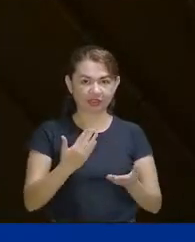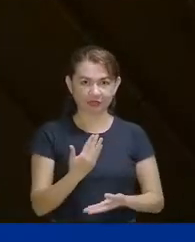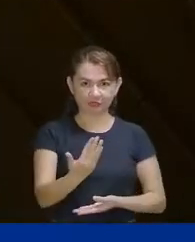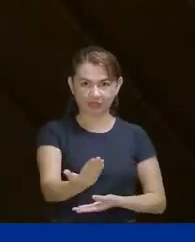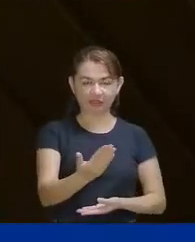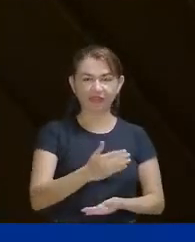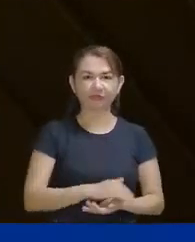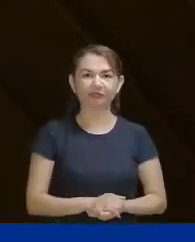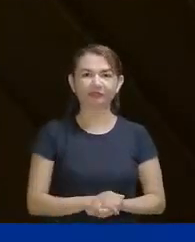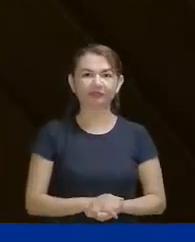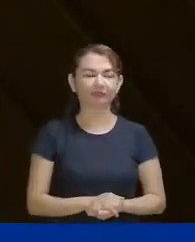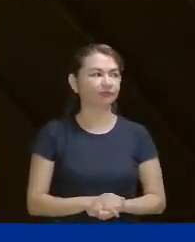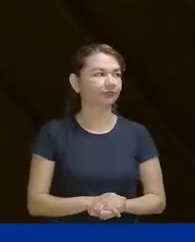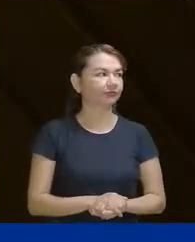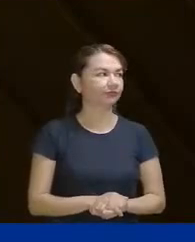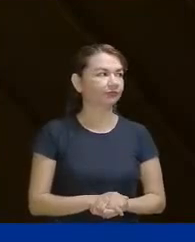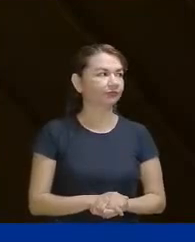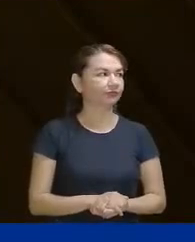à frente